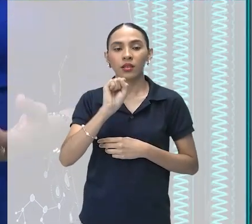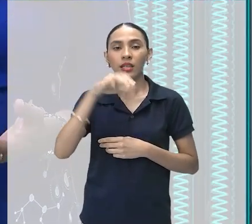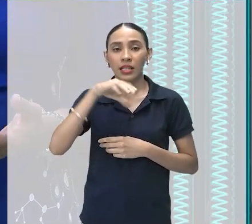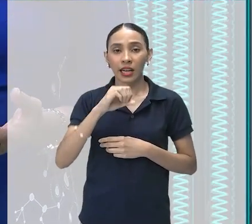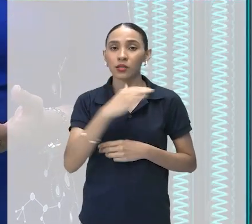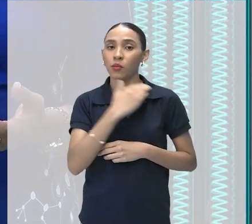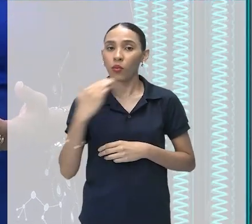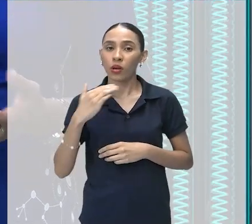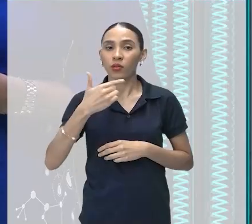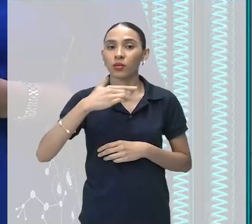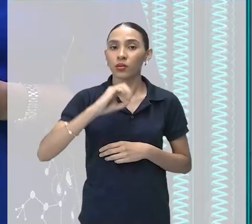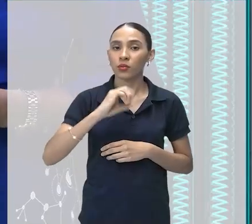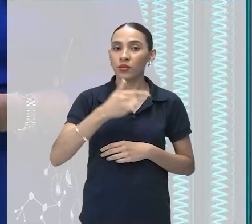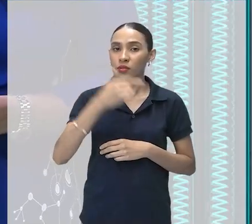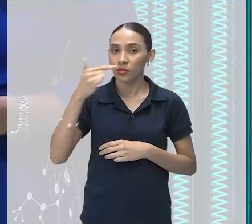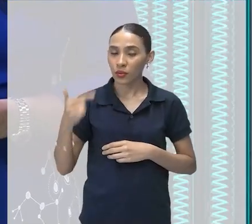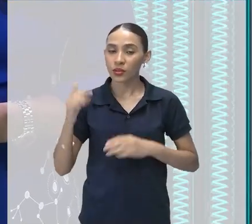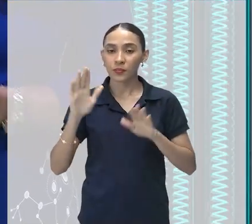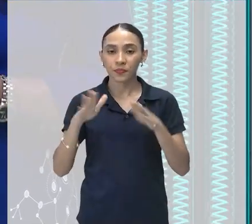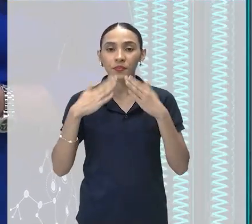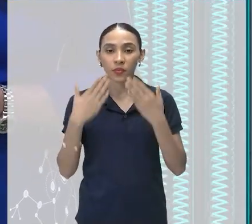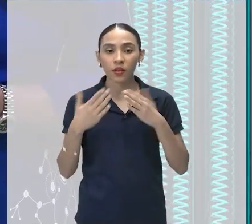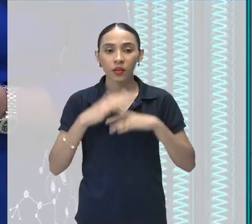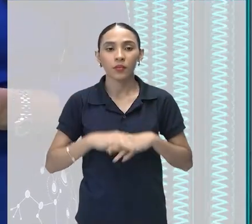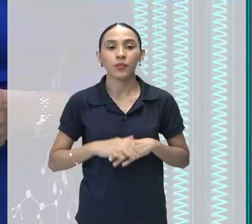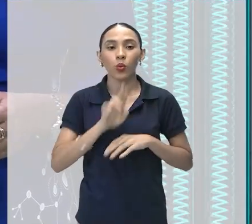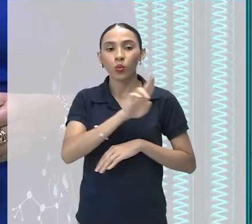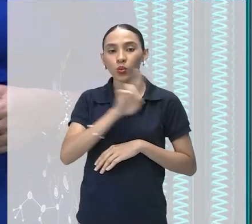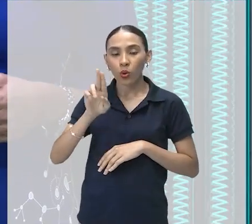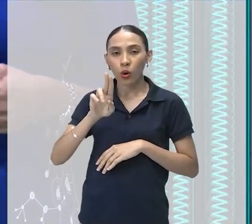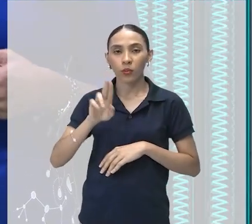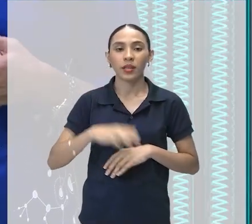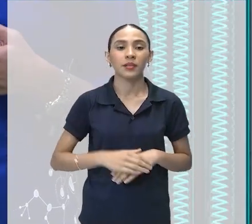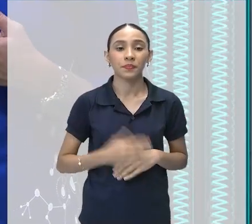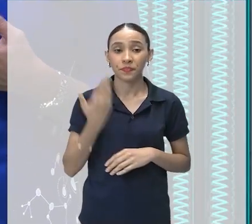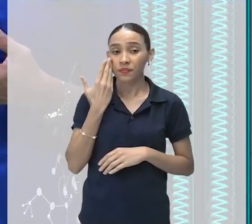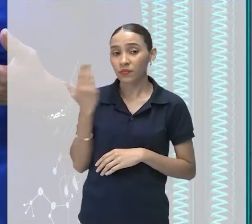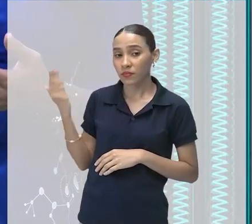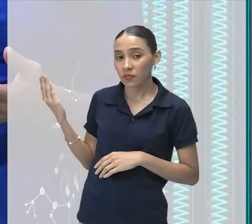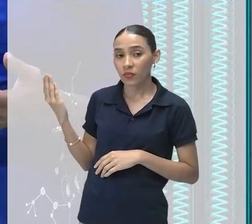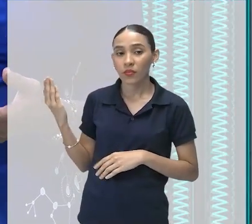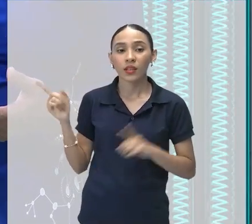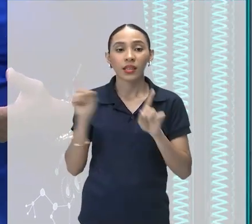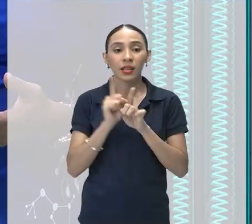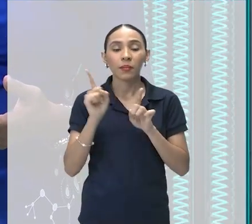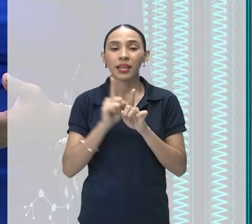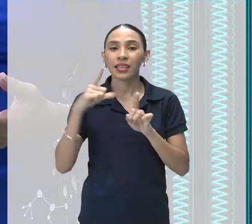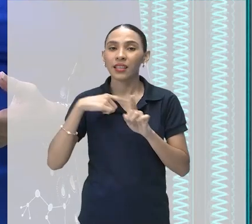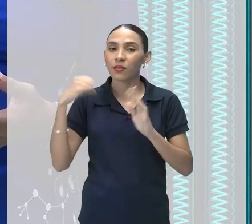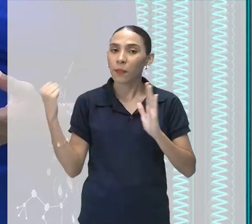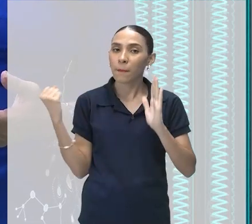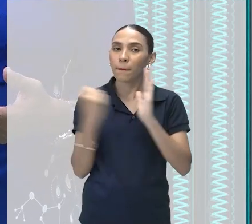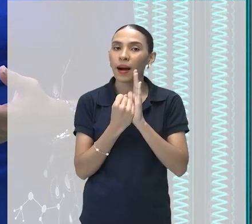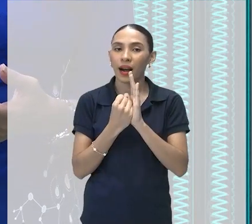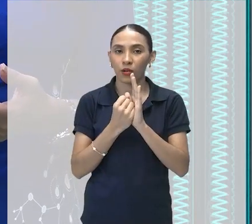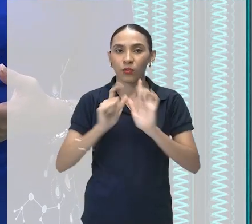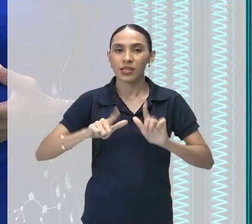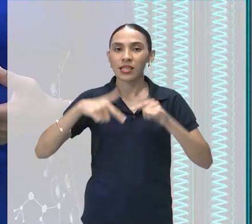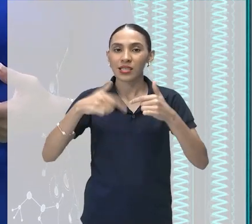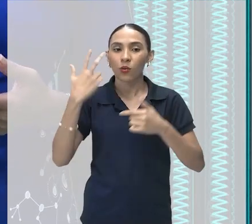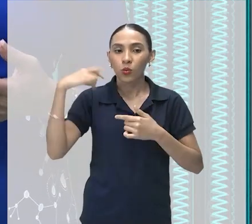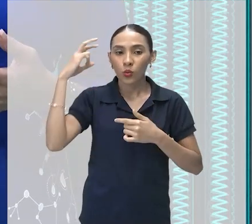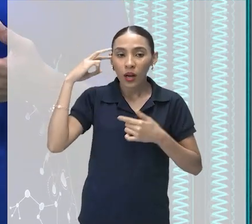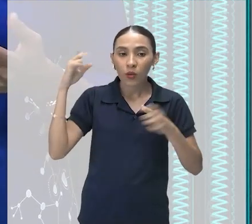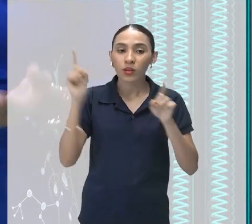faleceu em 2022. Então, o nome do programa, Jovem Guarda, ele batizou esse movimento